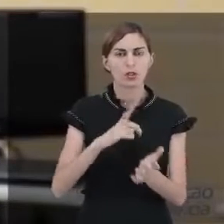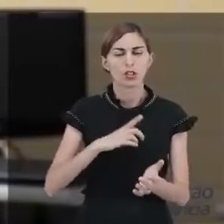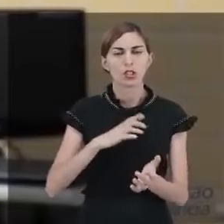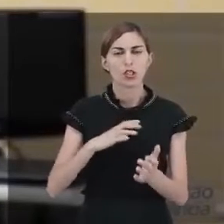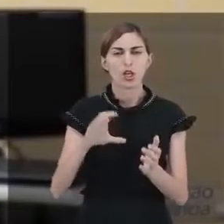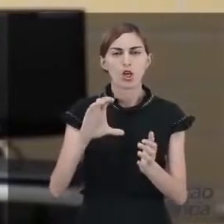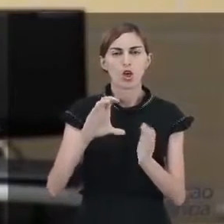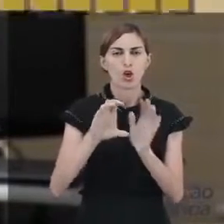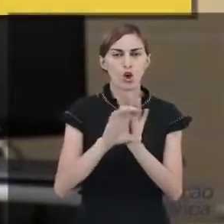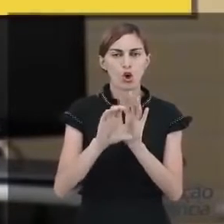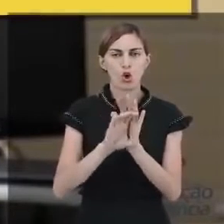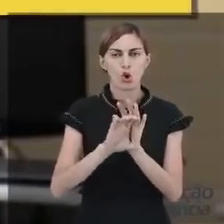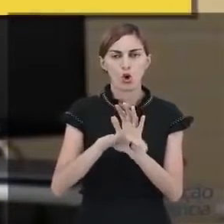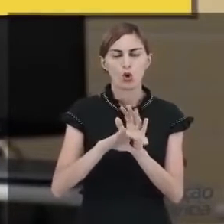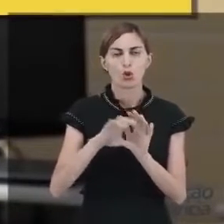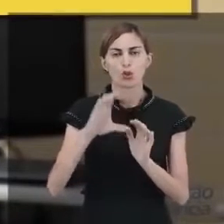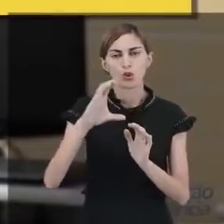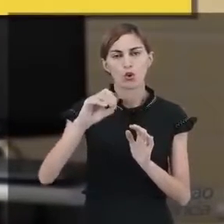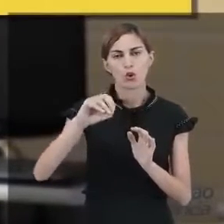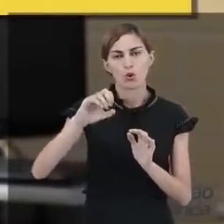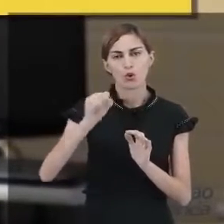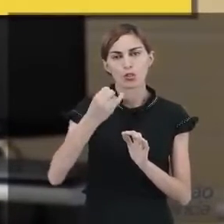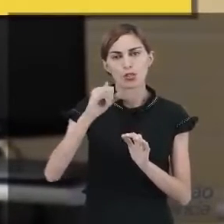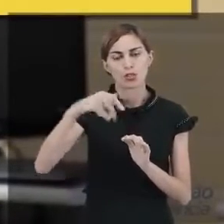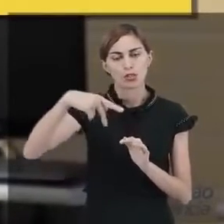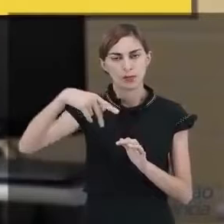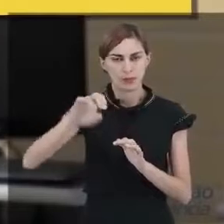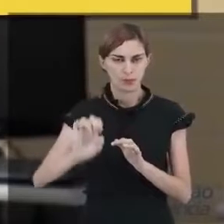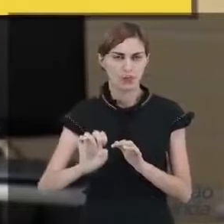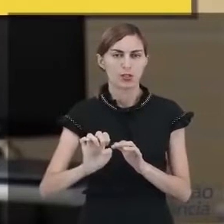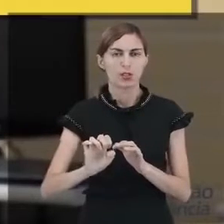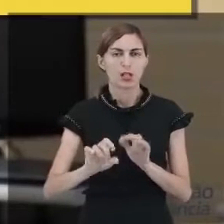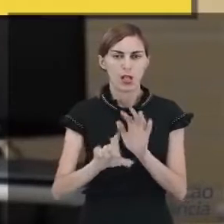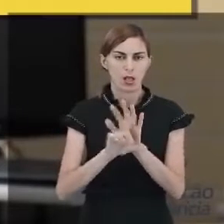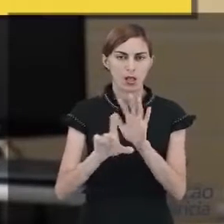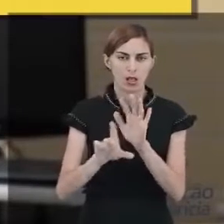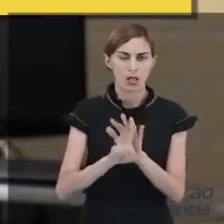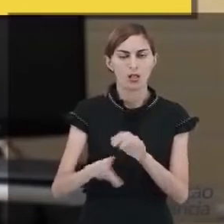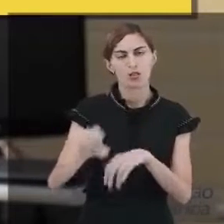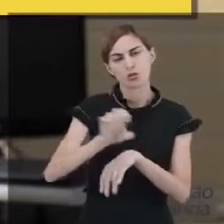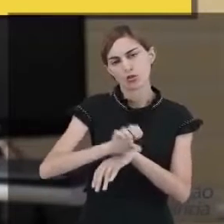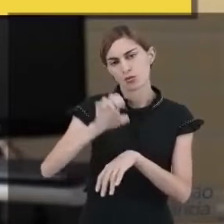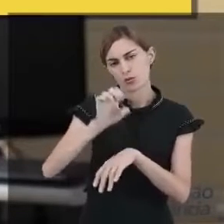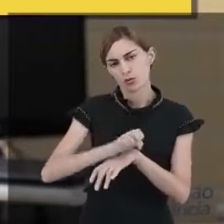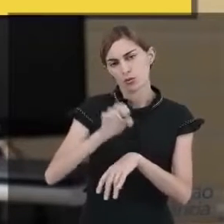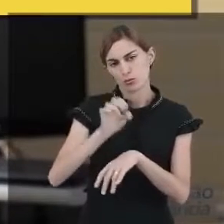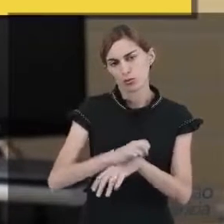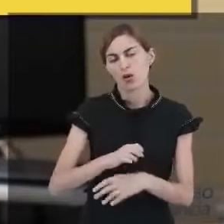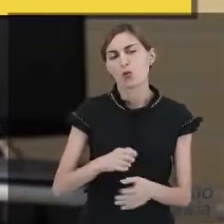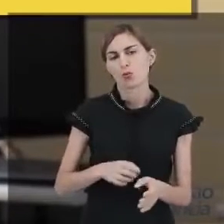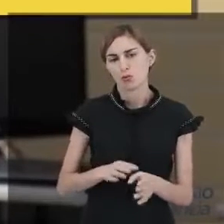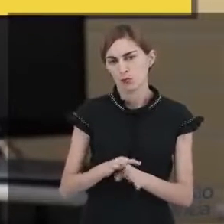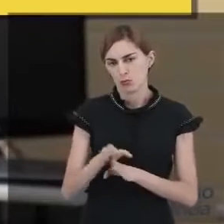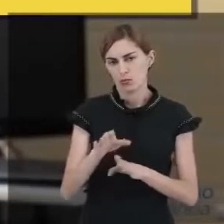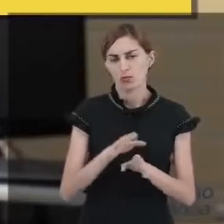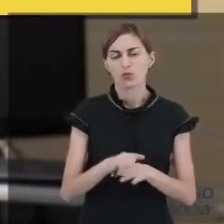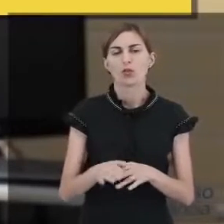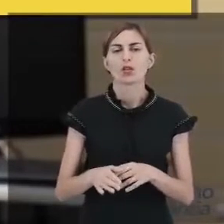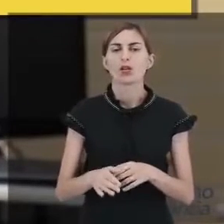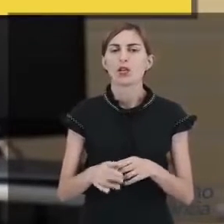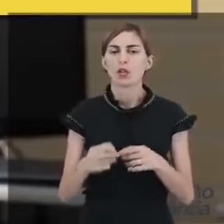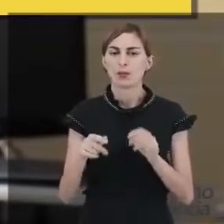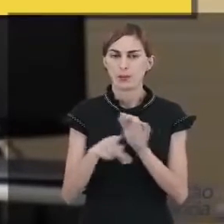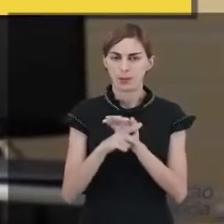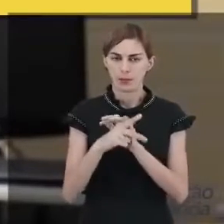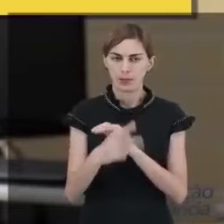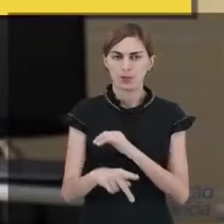Pânico do estado de Pernambuco, chamado COSIP. É uma lei estadual em que regula exatamente a